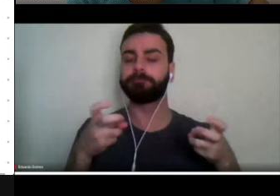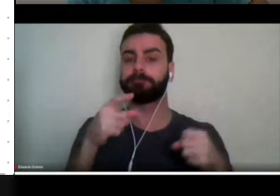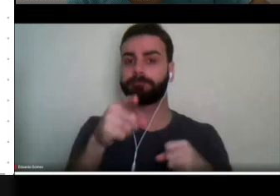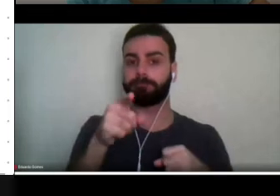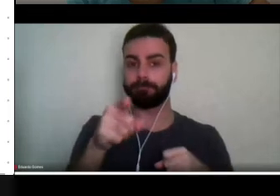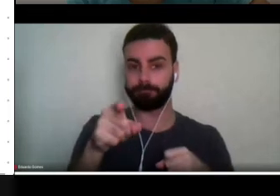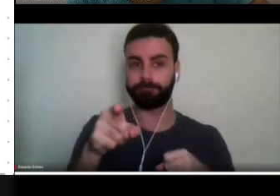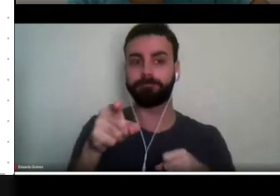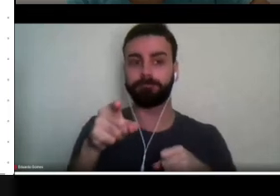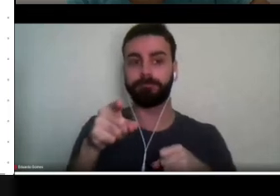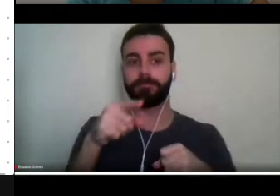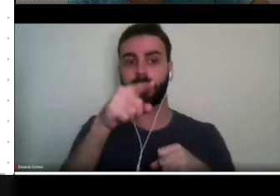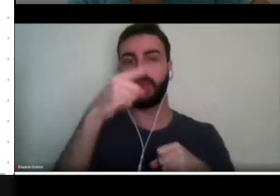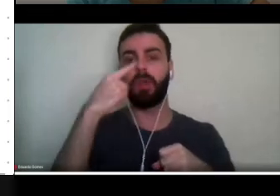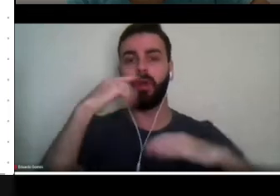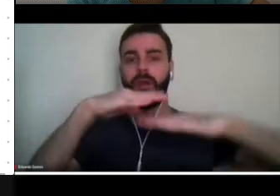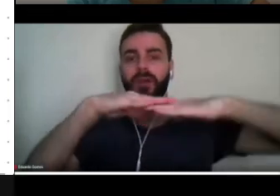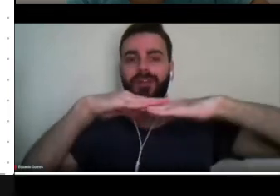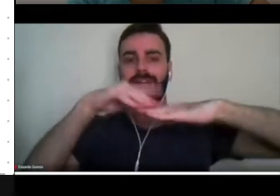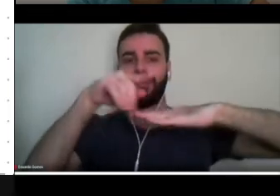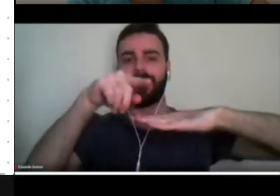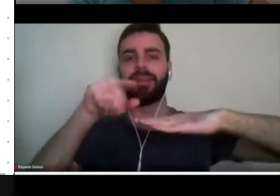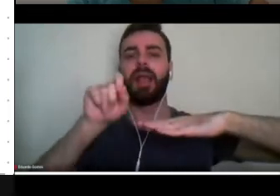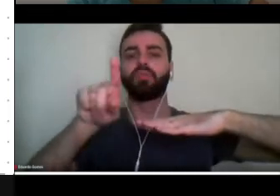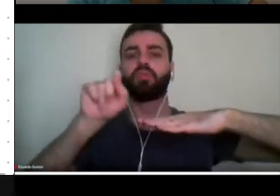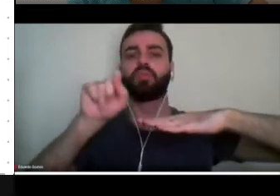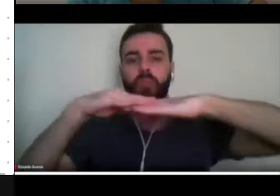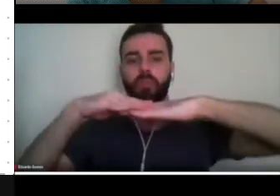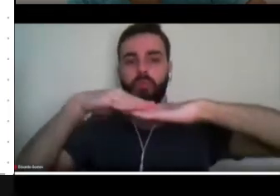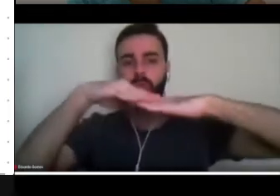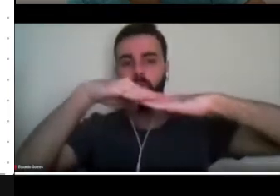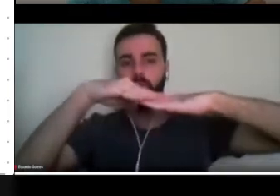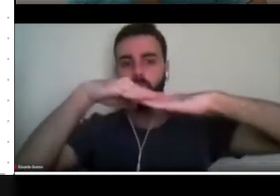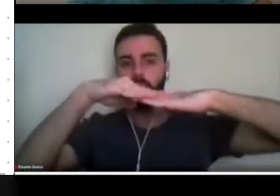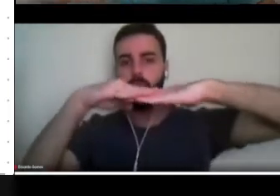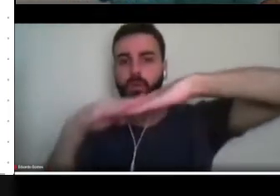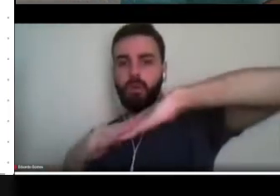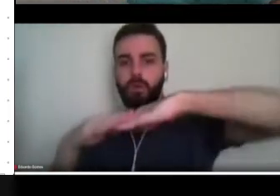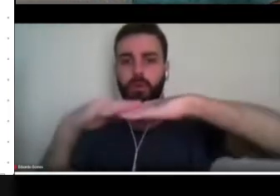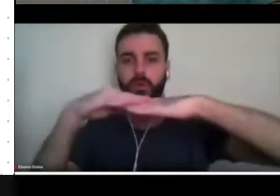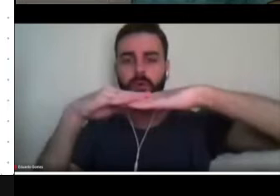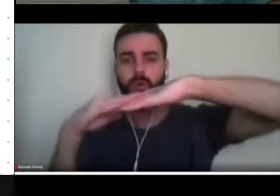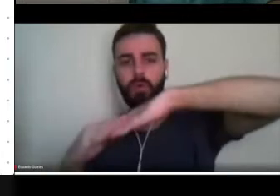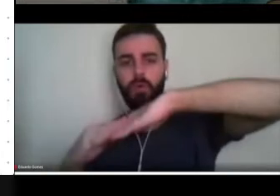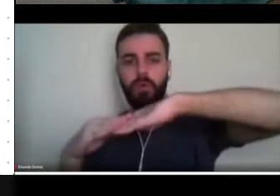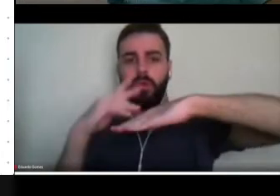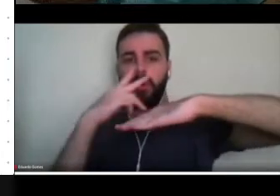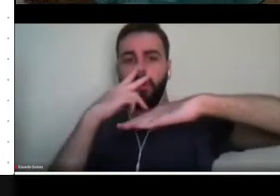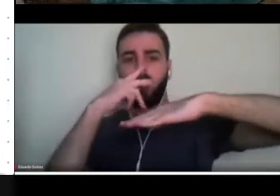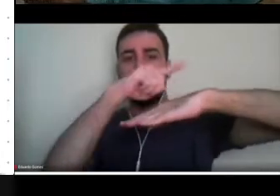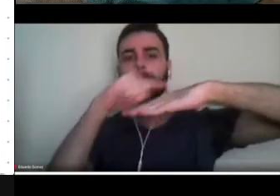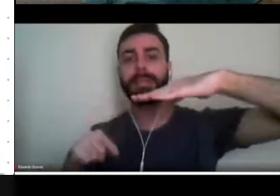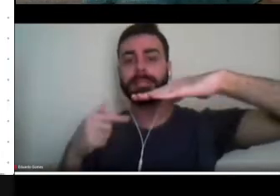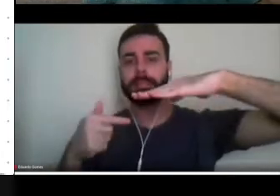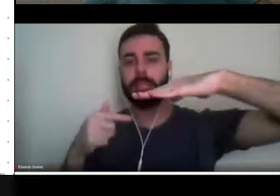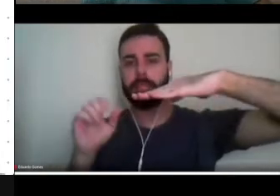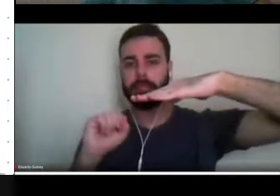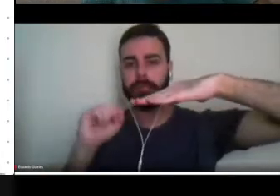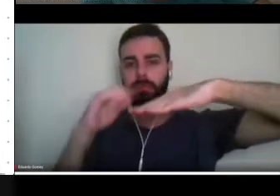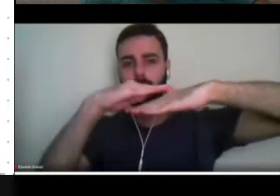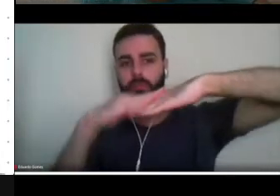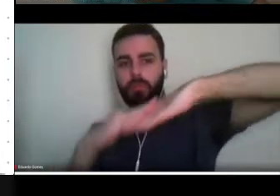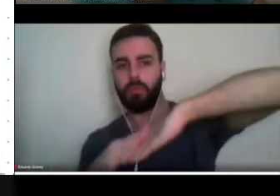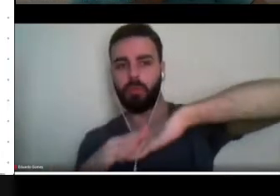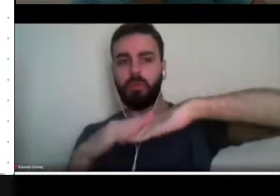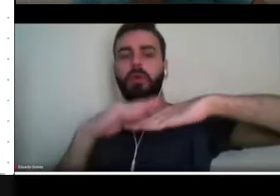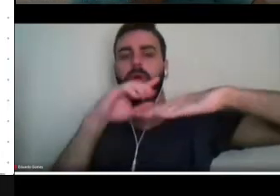de zero até mais ou menos 7 segundos, essa inclinação ela aumenta, só que ela aumenta negativamente.